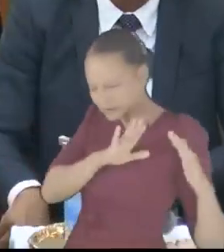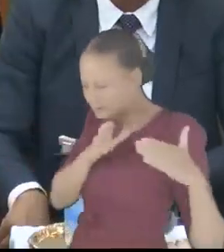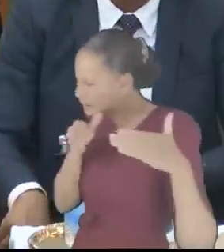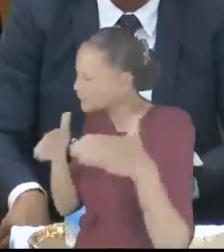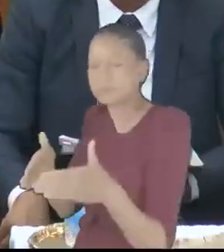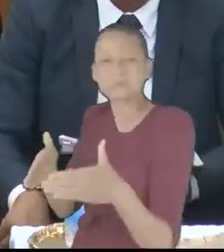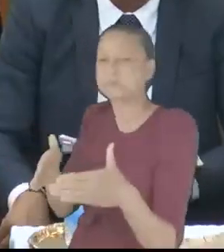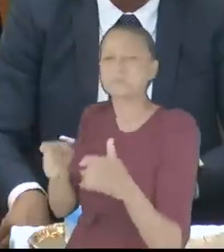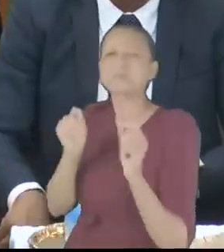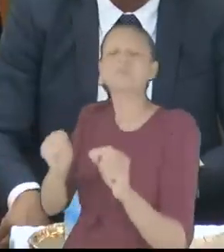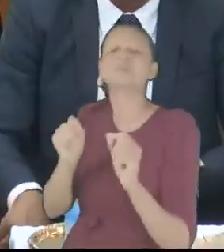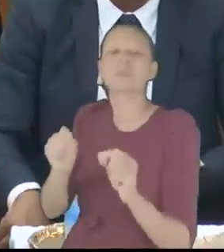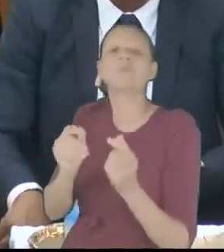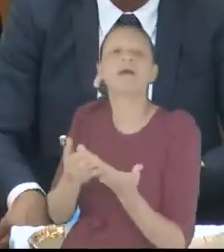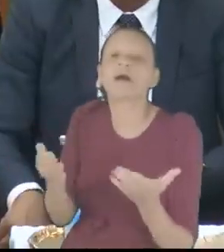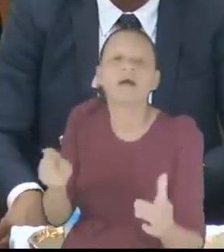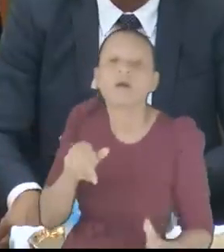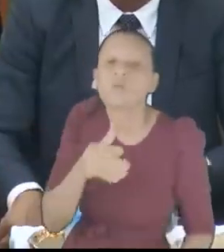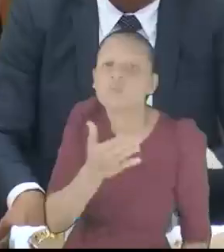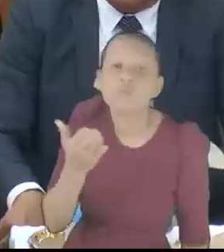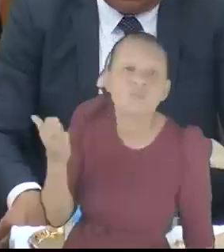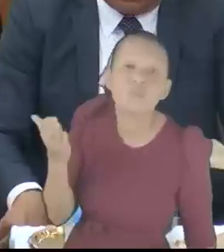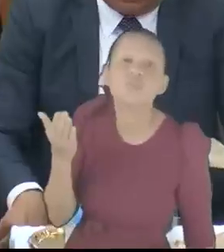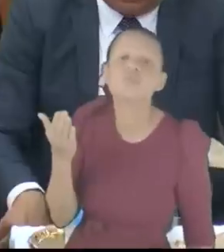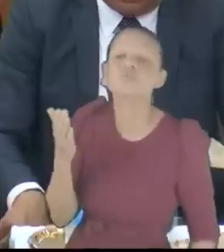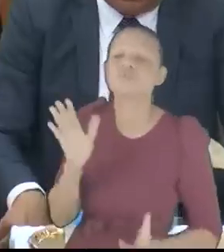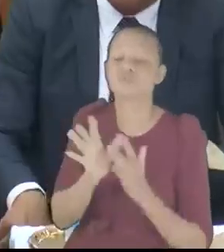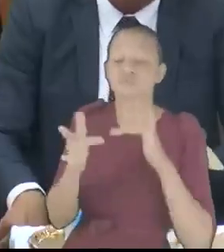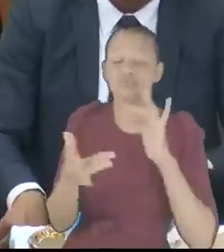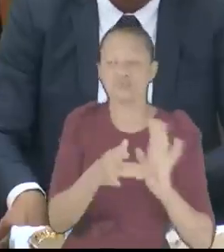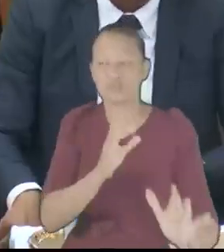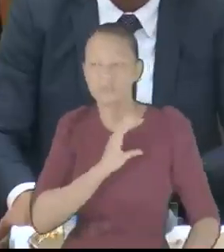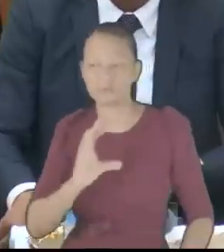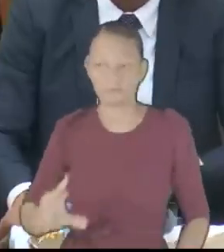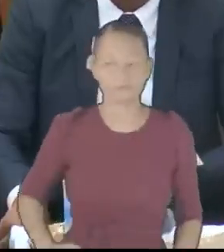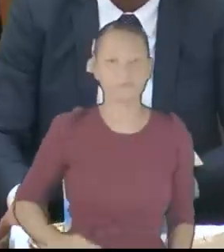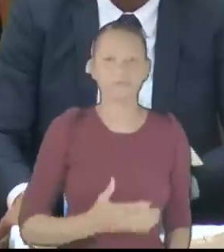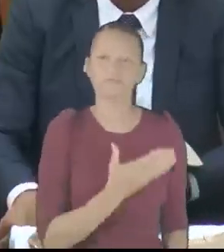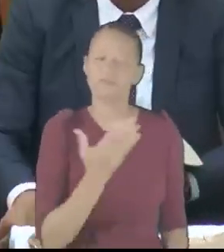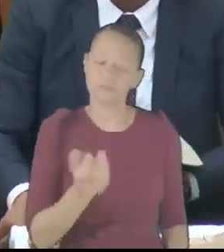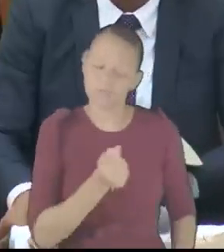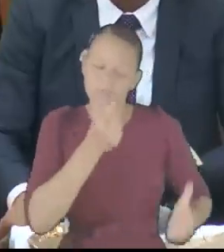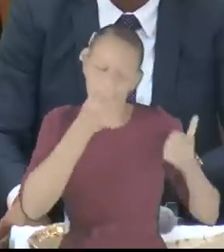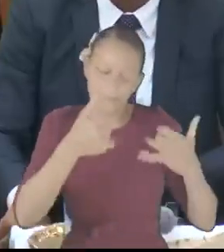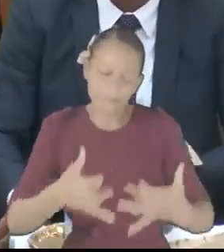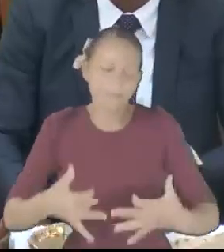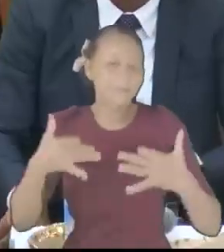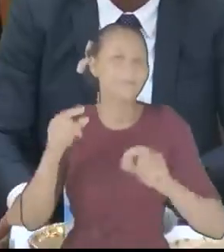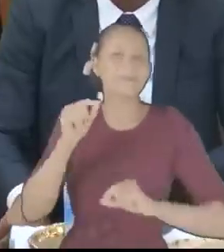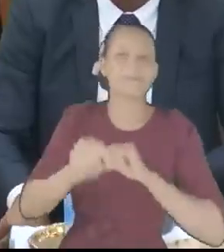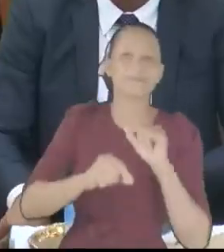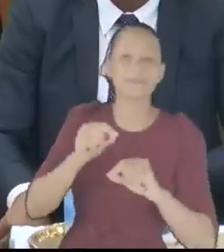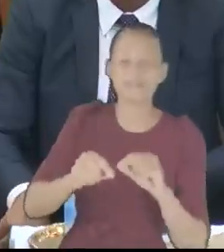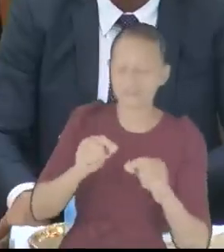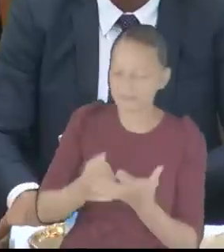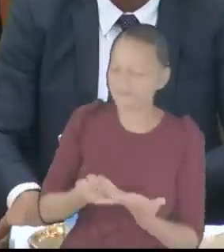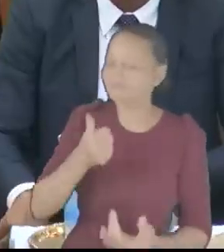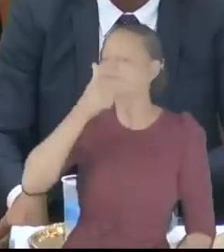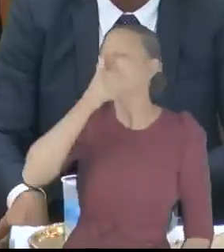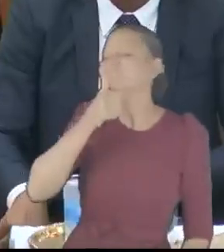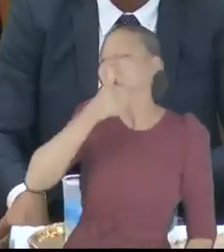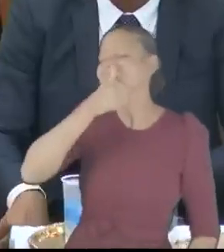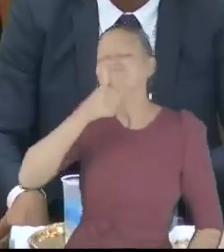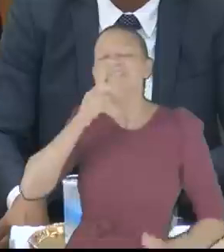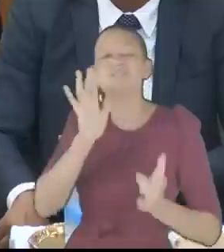voltar exclusivamente para quem, meus irmãos? Para Cristo, para Jesus. E ele fala que o sacrifício